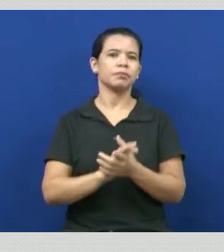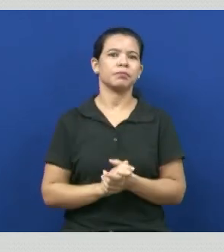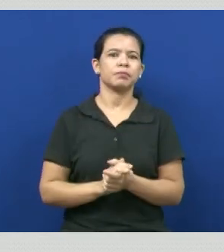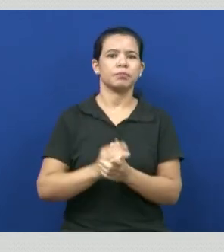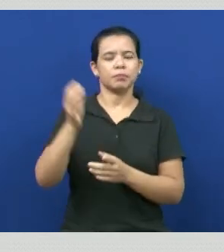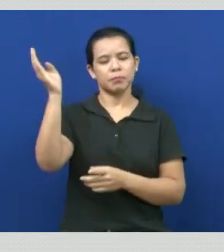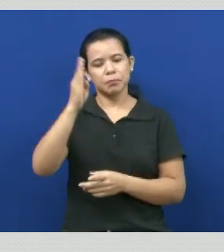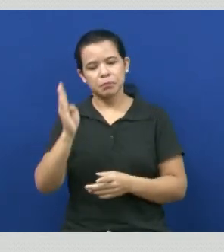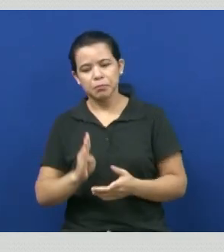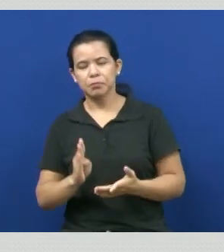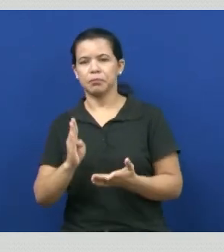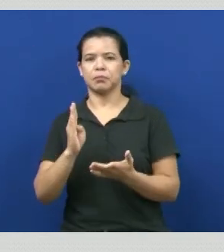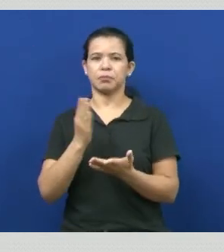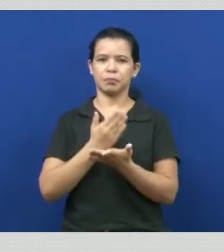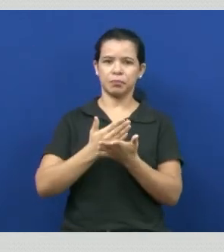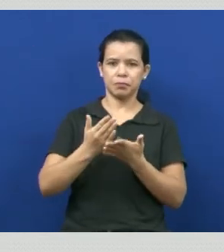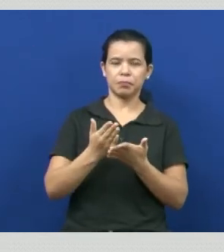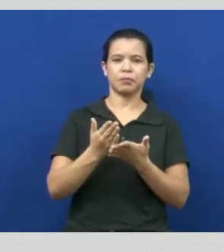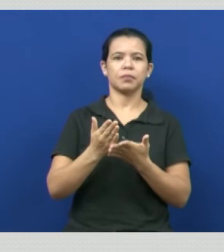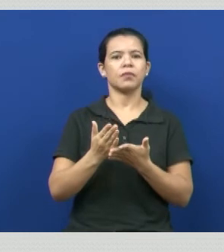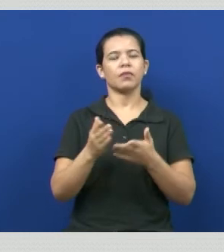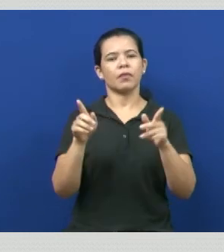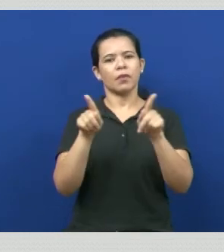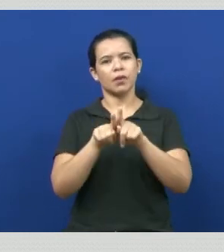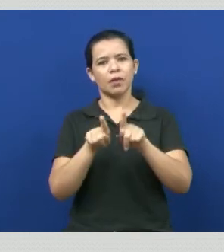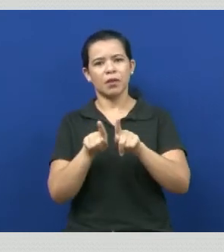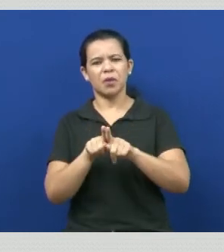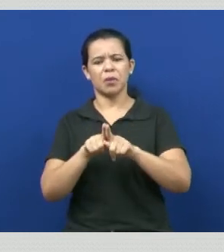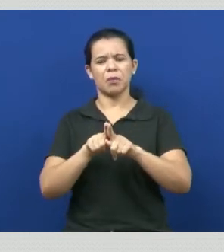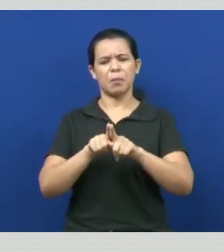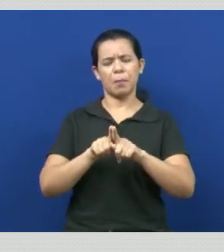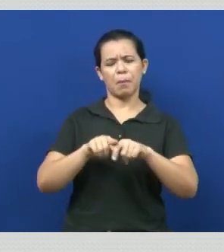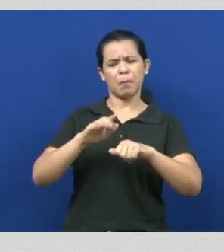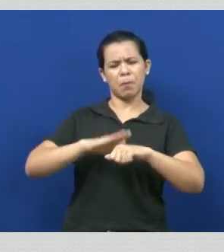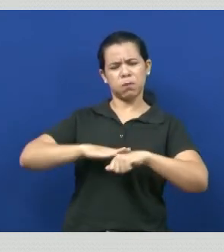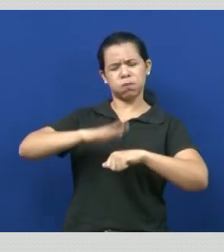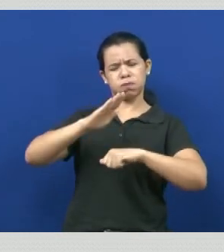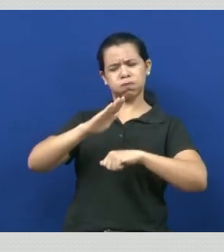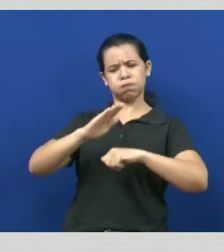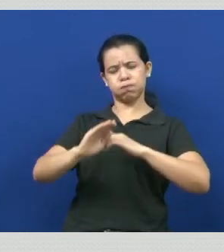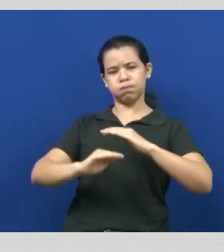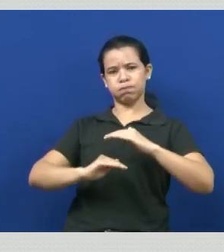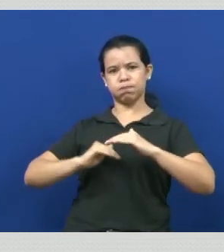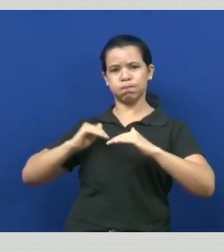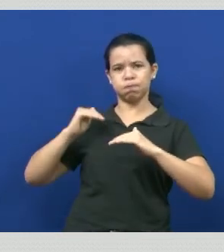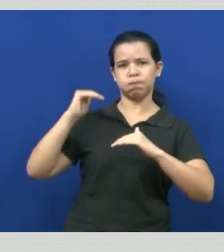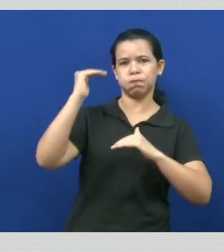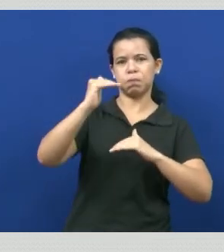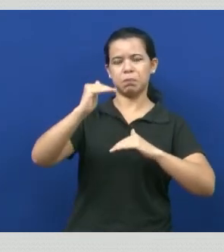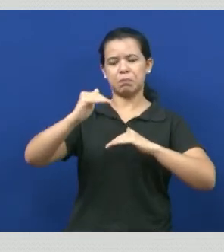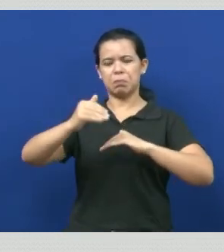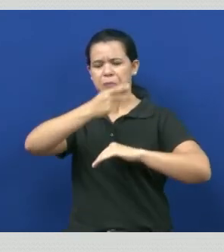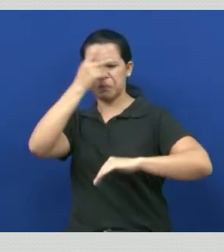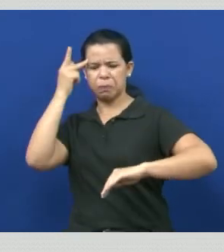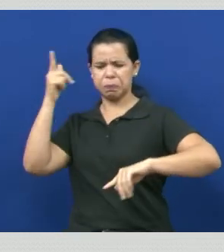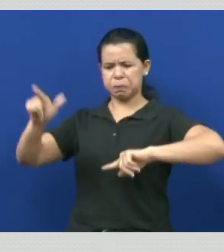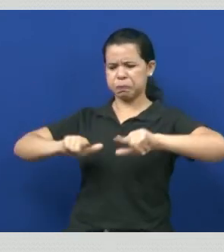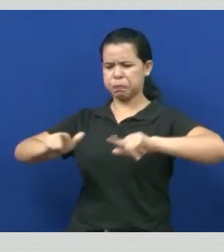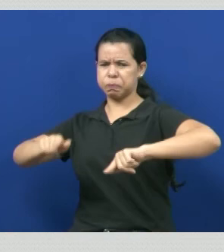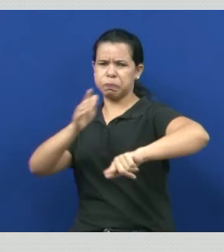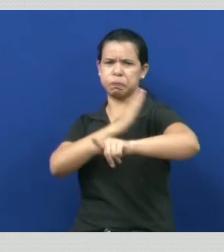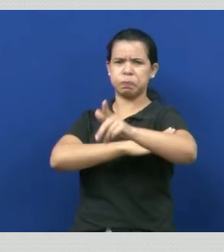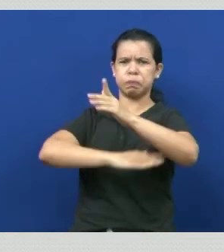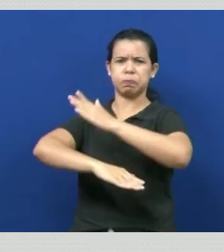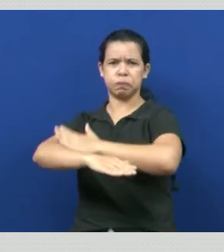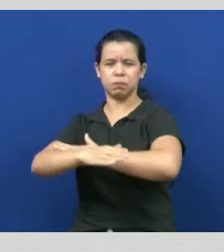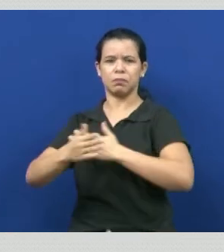na industrialização. O aumento da classe operária é uma lógica, se havia esse início de industrialização,